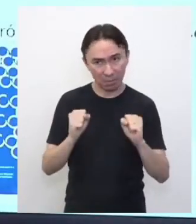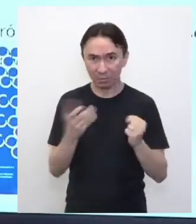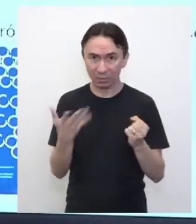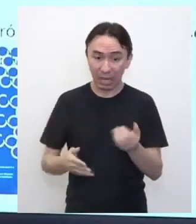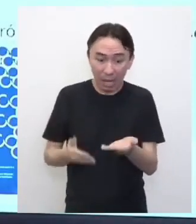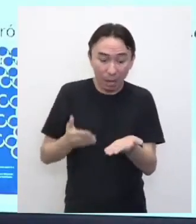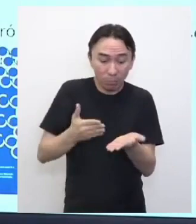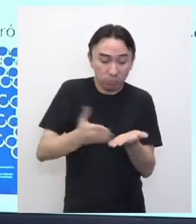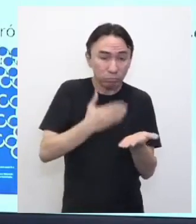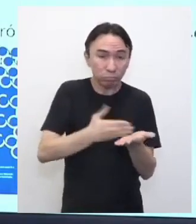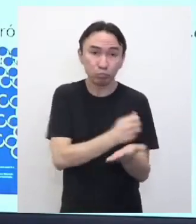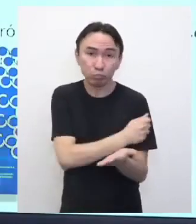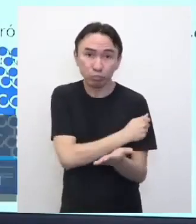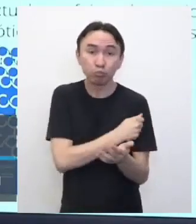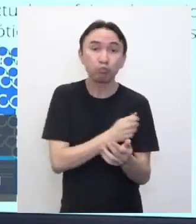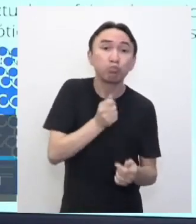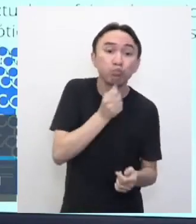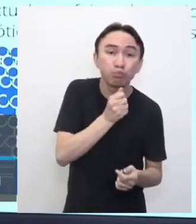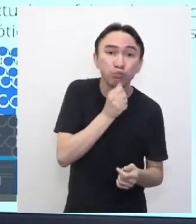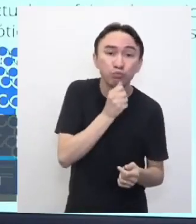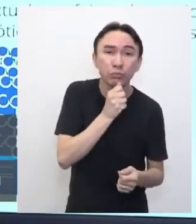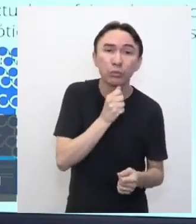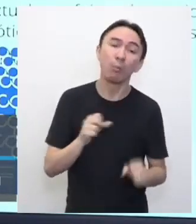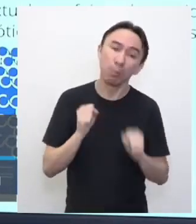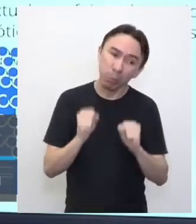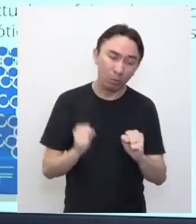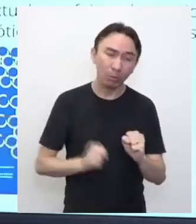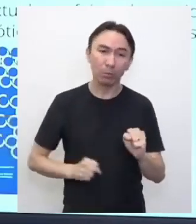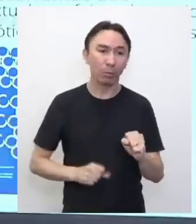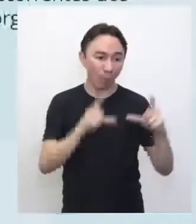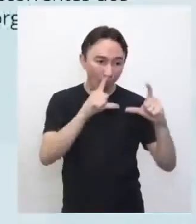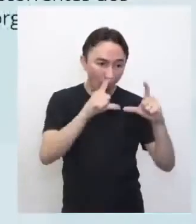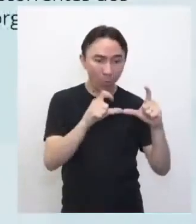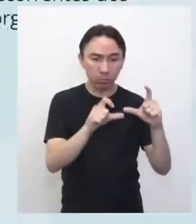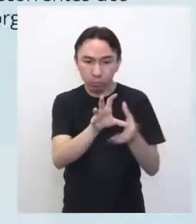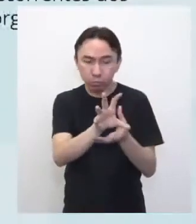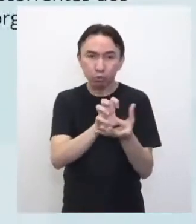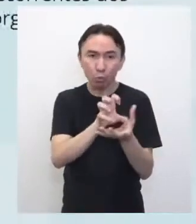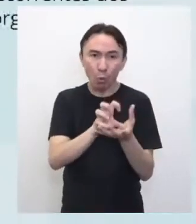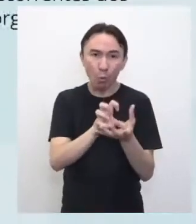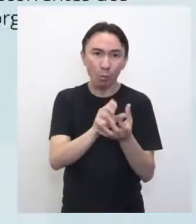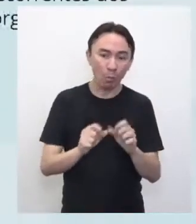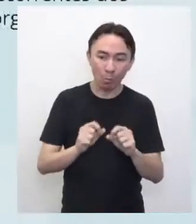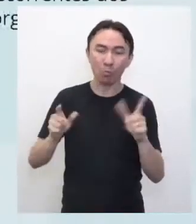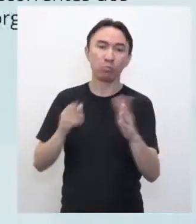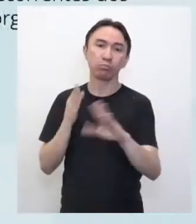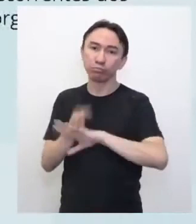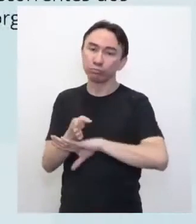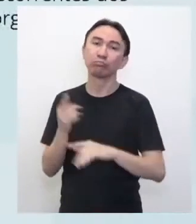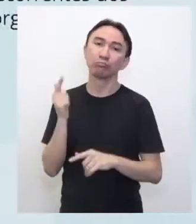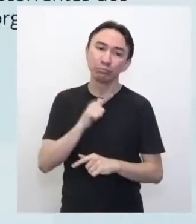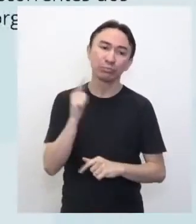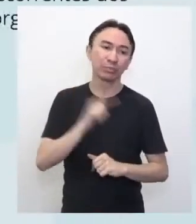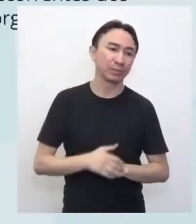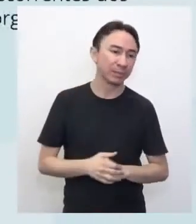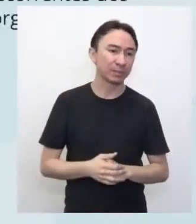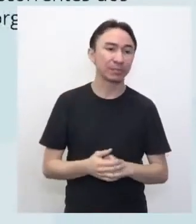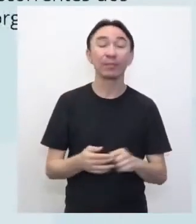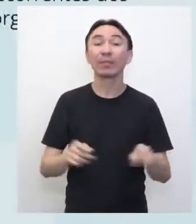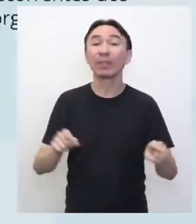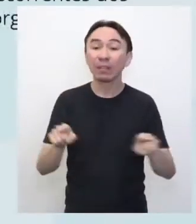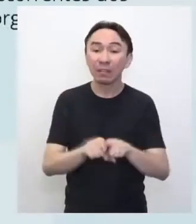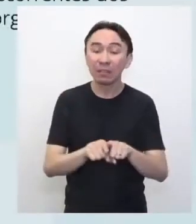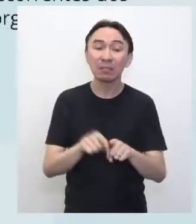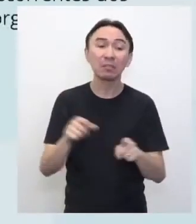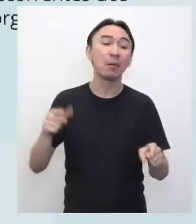gente dá esse jeito para vocês. E habilidade, mais objetivos, ler trechos do gênero textual romance e associá-lo ao contexto de